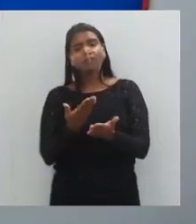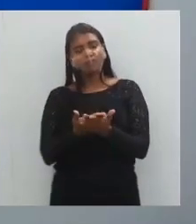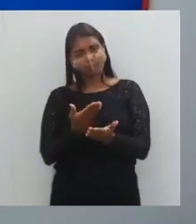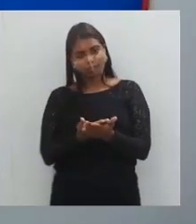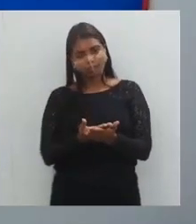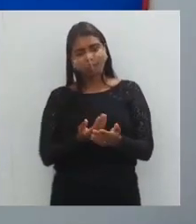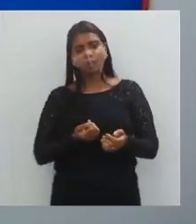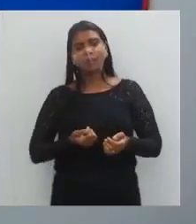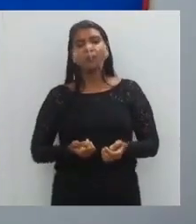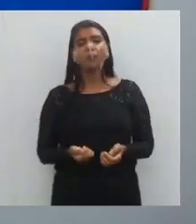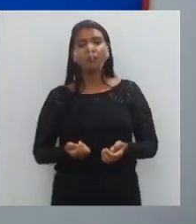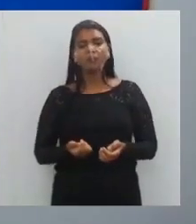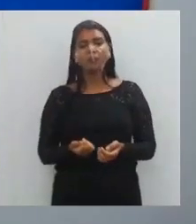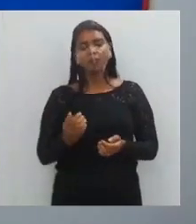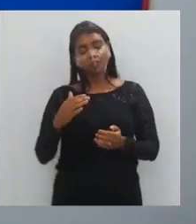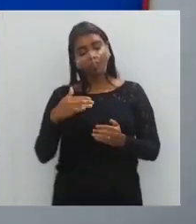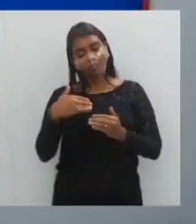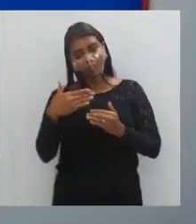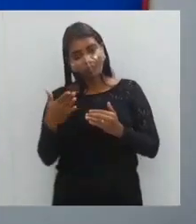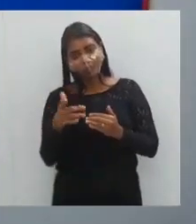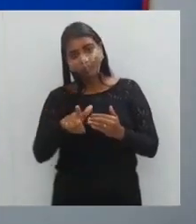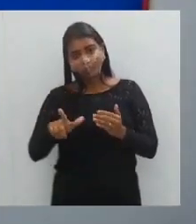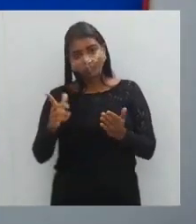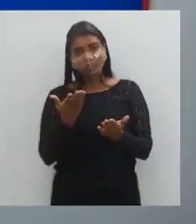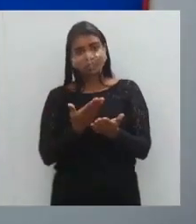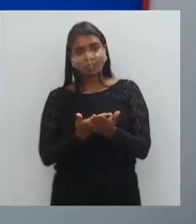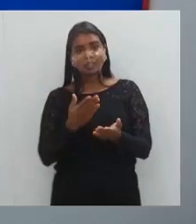nós vamos, assim como nas demais,